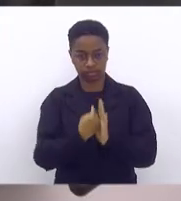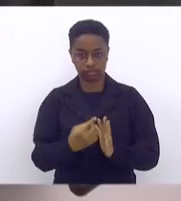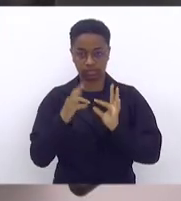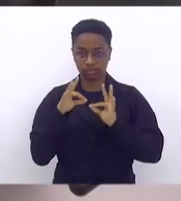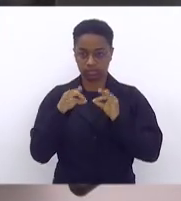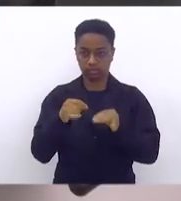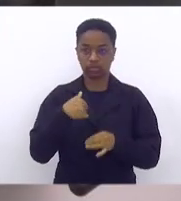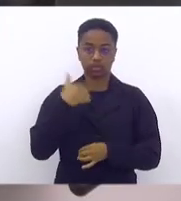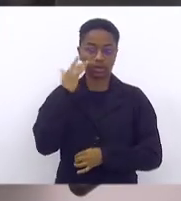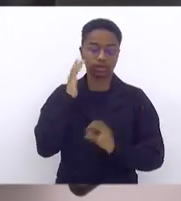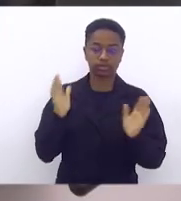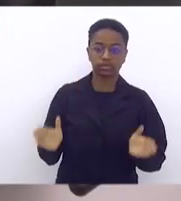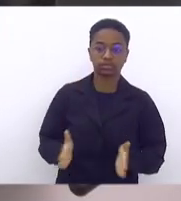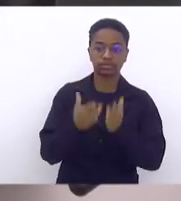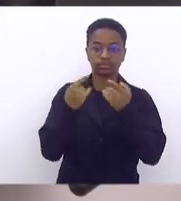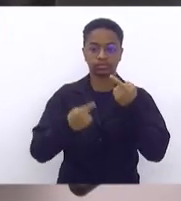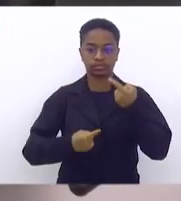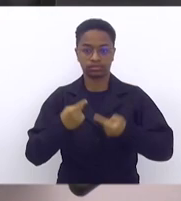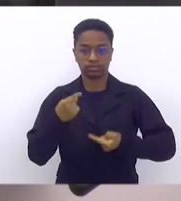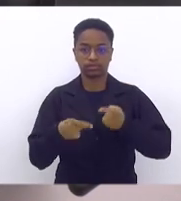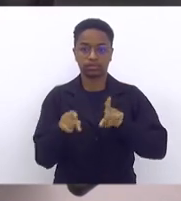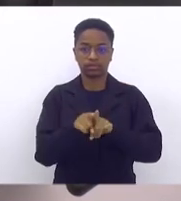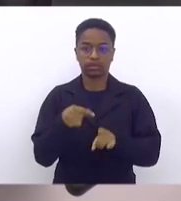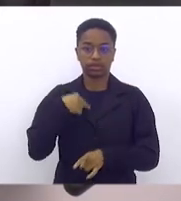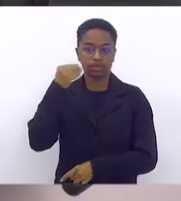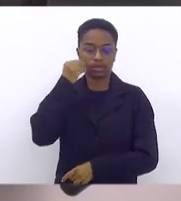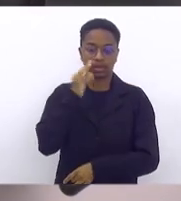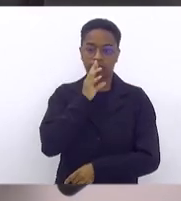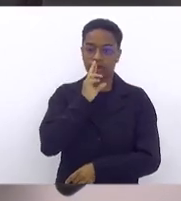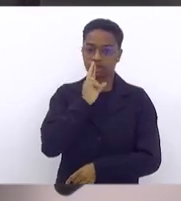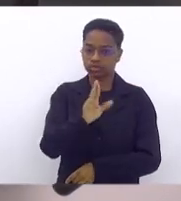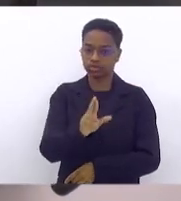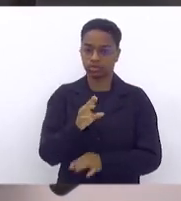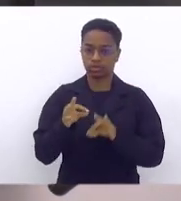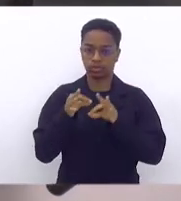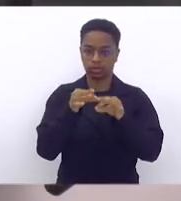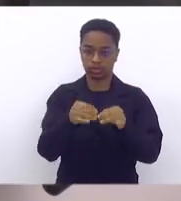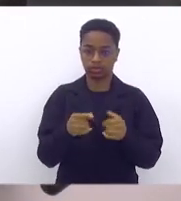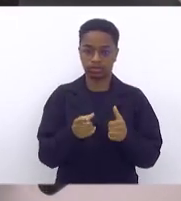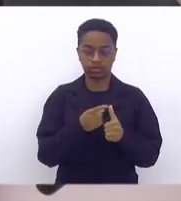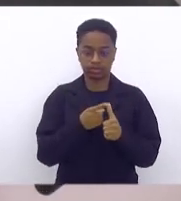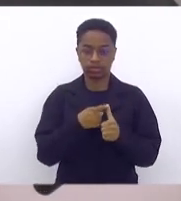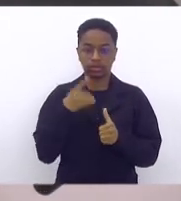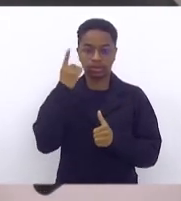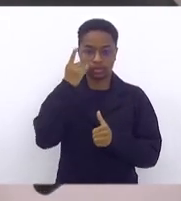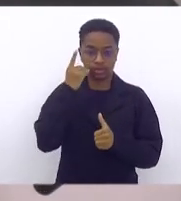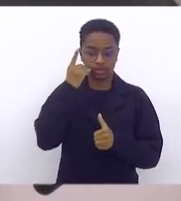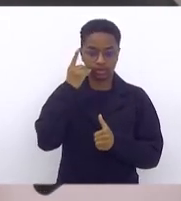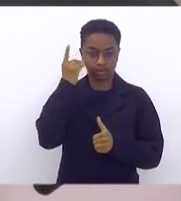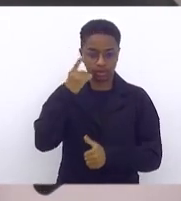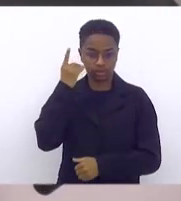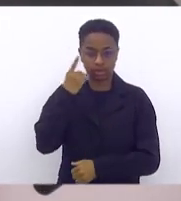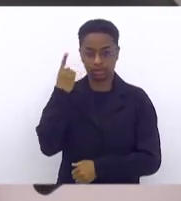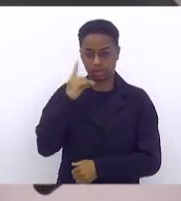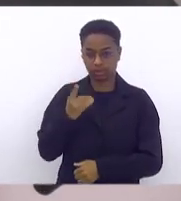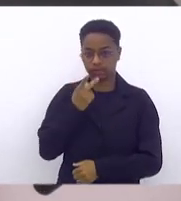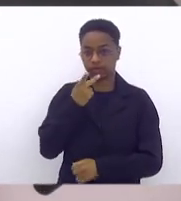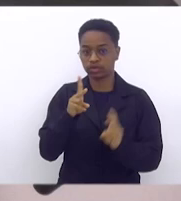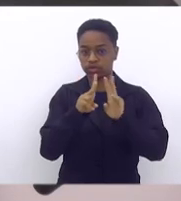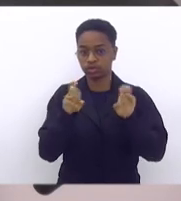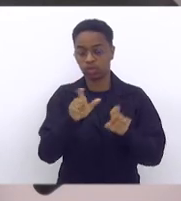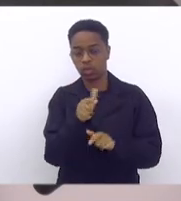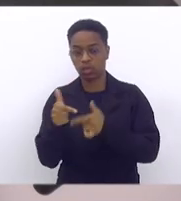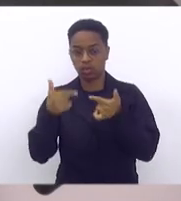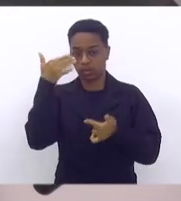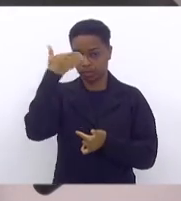elas estimulam o debate e eu vou tentar responder a todas elas. Né? A primeira, a deputada Dani Balbi, falou sobre outras provas. Né?